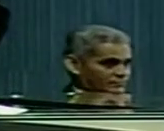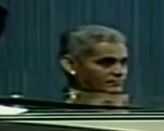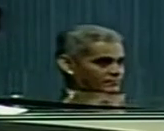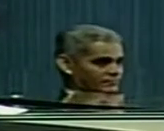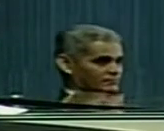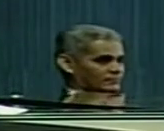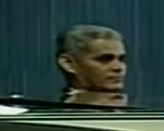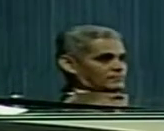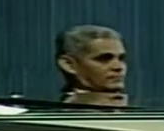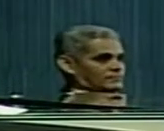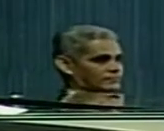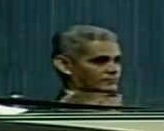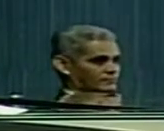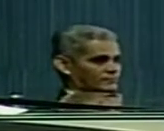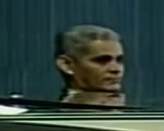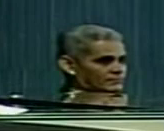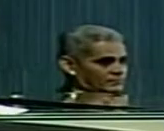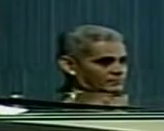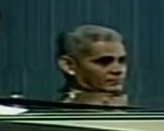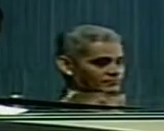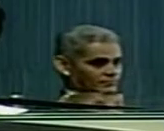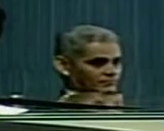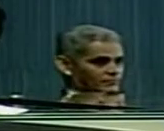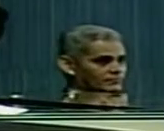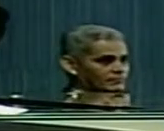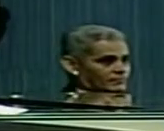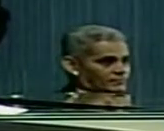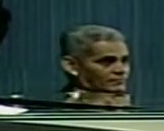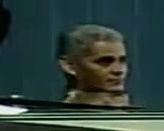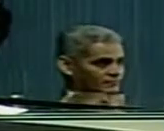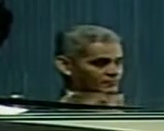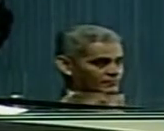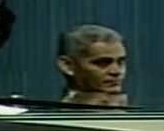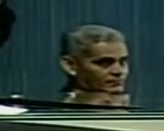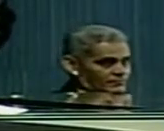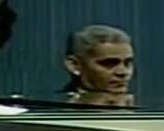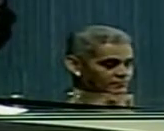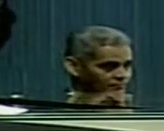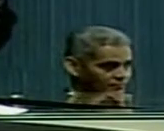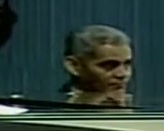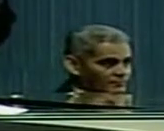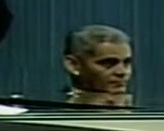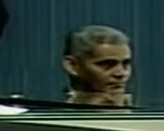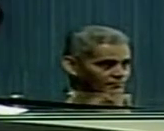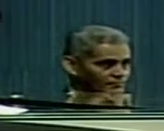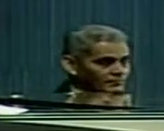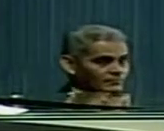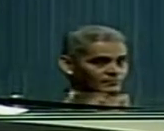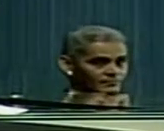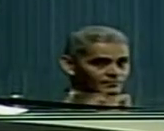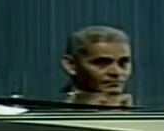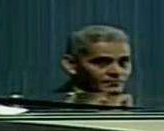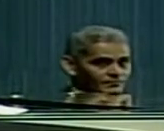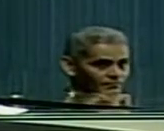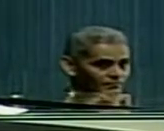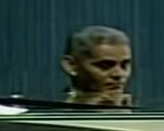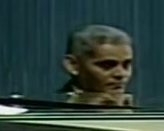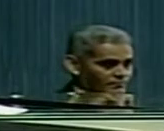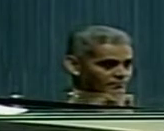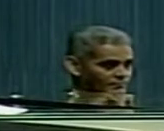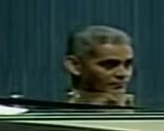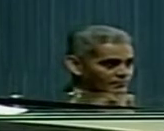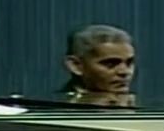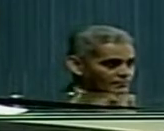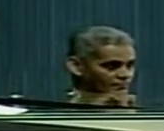Eu que costumo ler livros, porque acho que isso faz bem para a alma e é